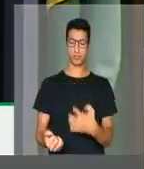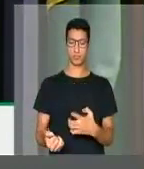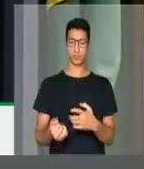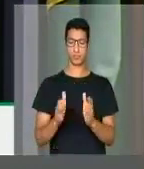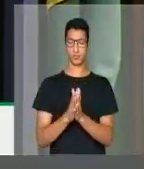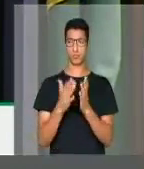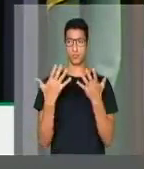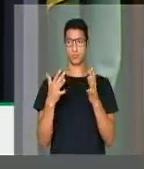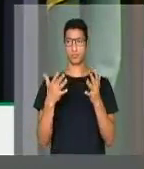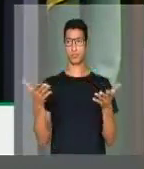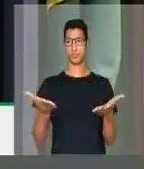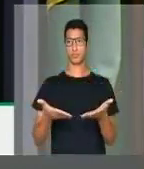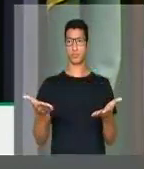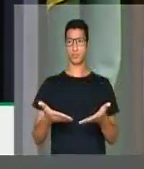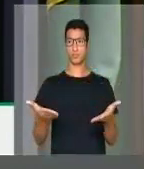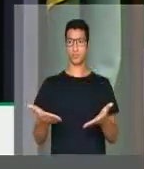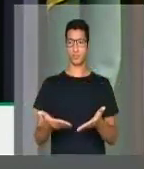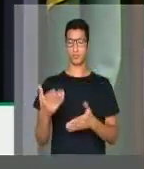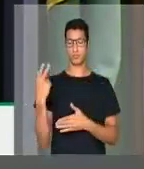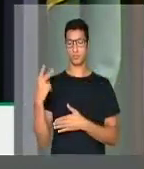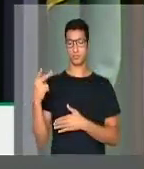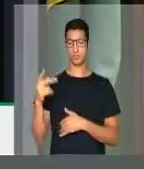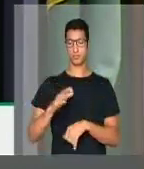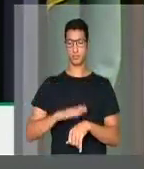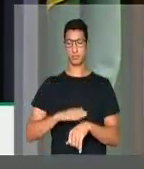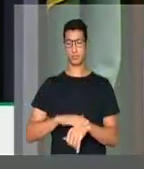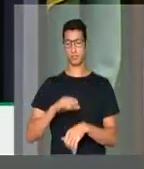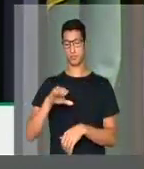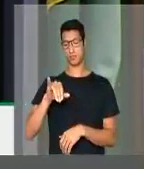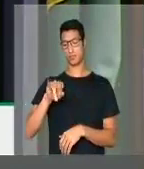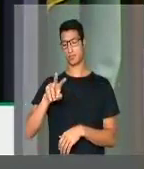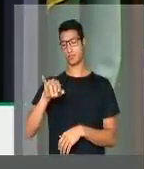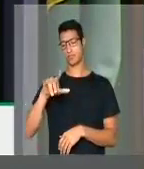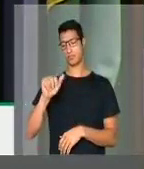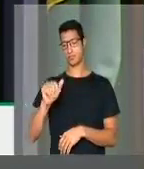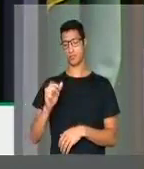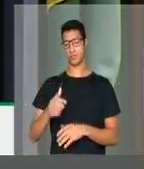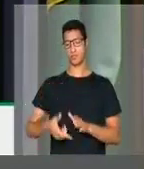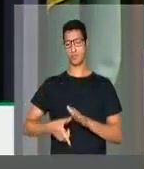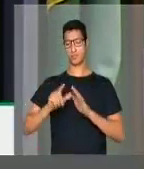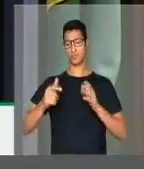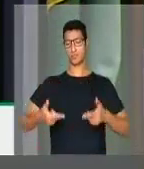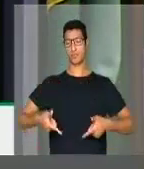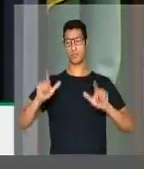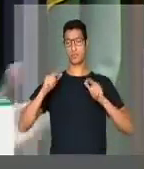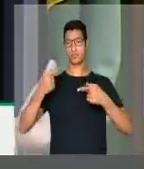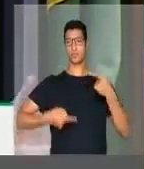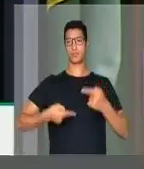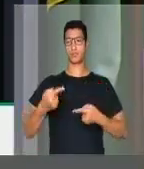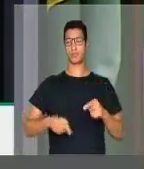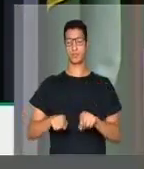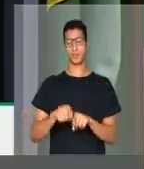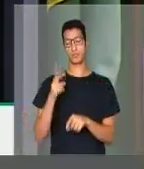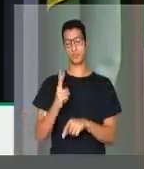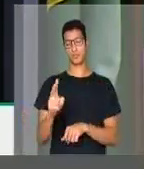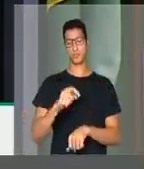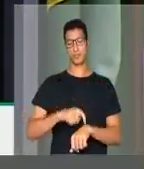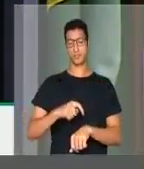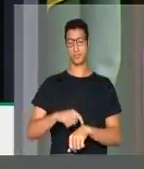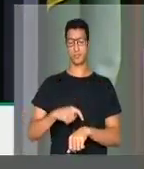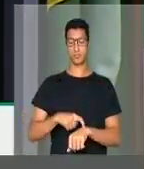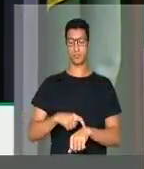comemoram hoje a sua data cívica de emancipação política e esse é sempre um momento